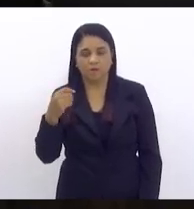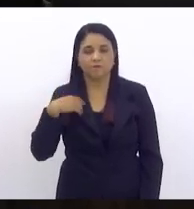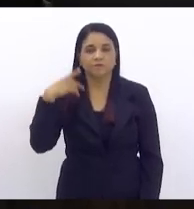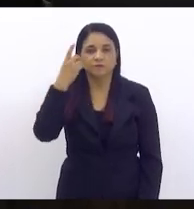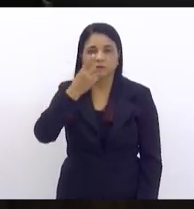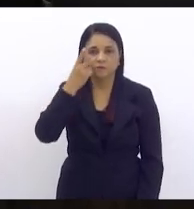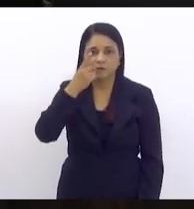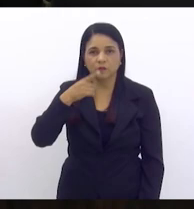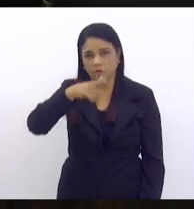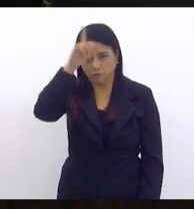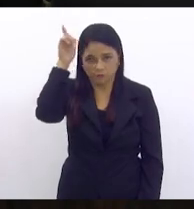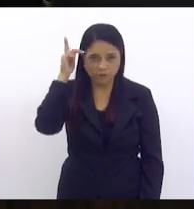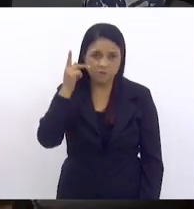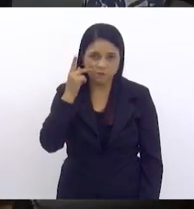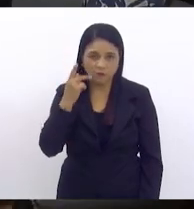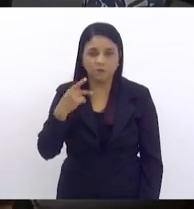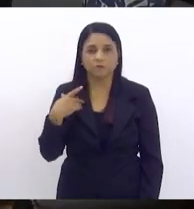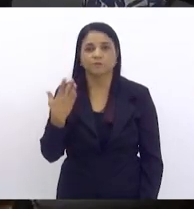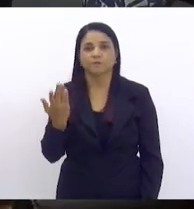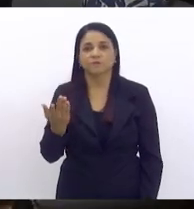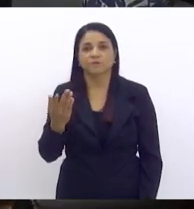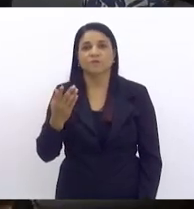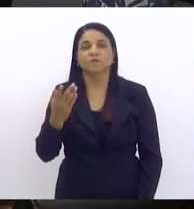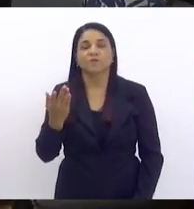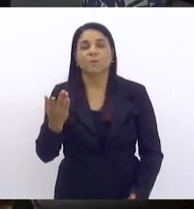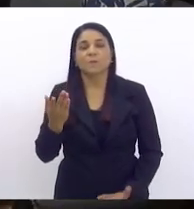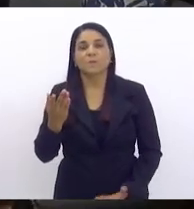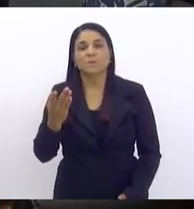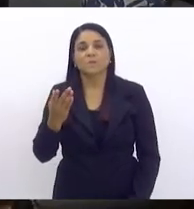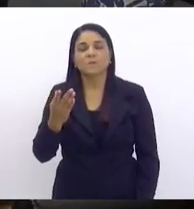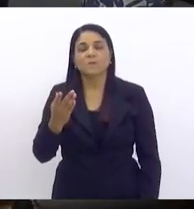Deputado Luiz Paulo Correia da Rocha.